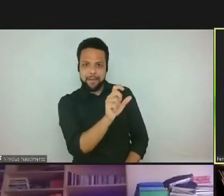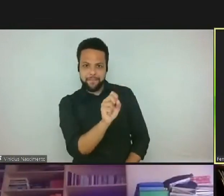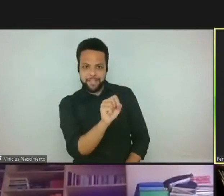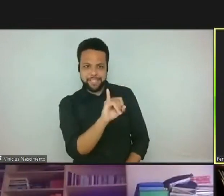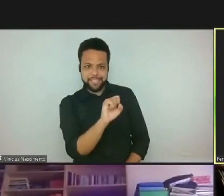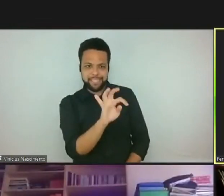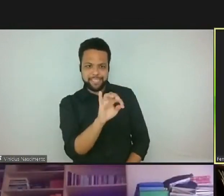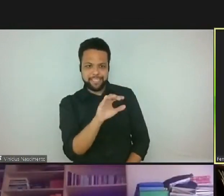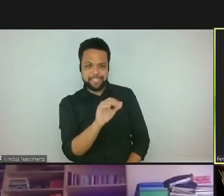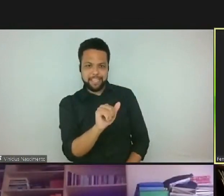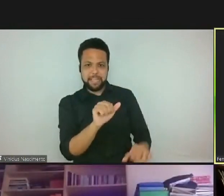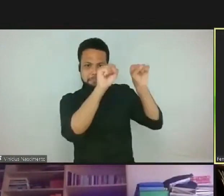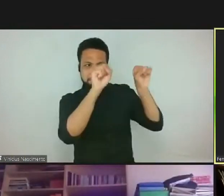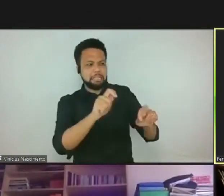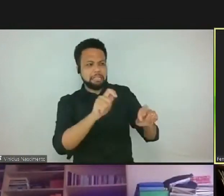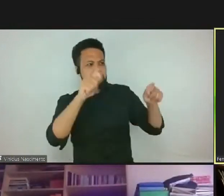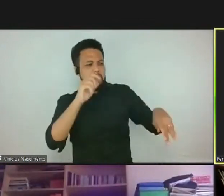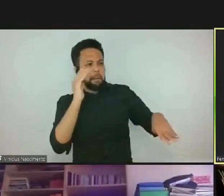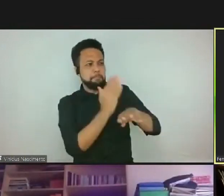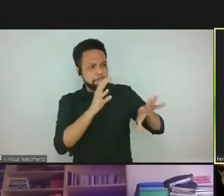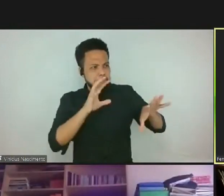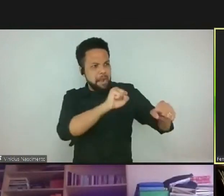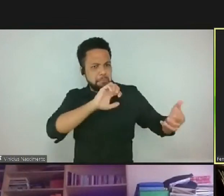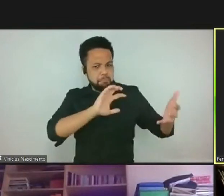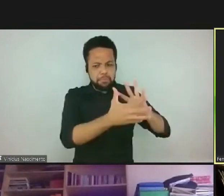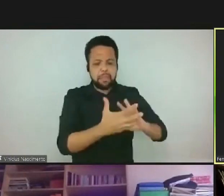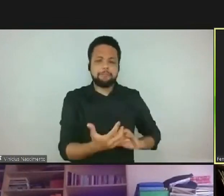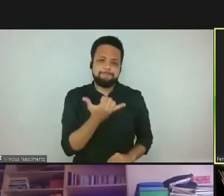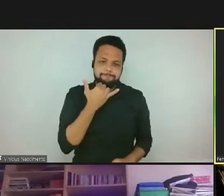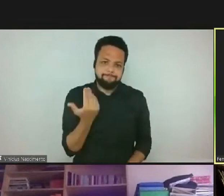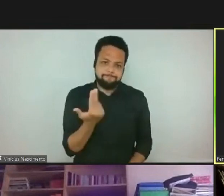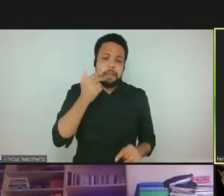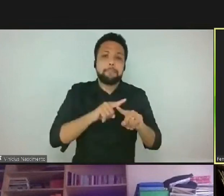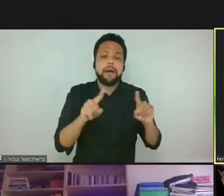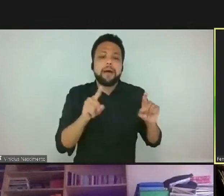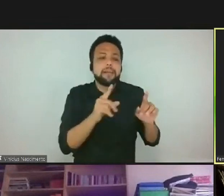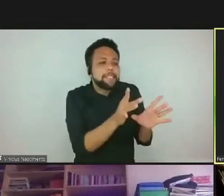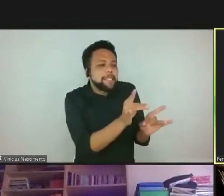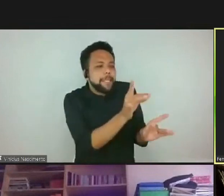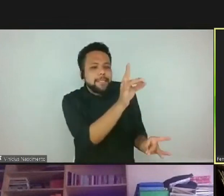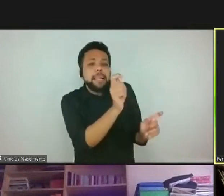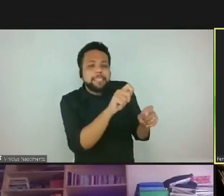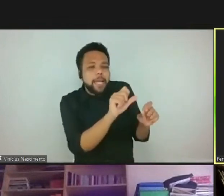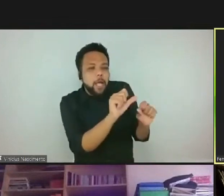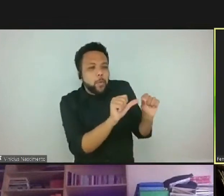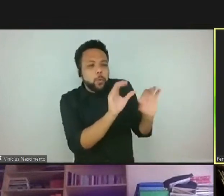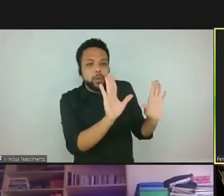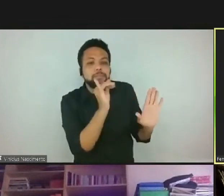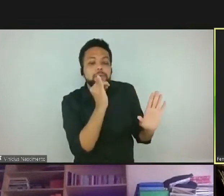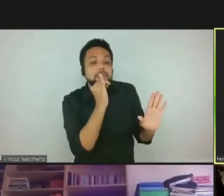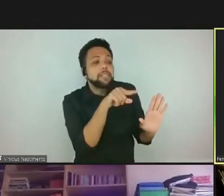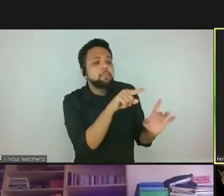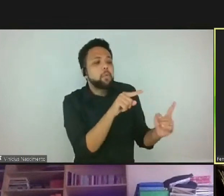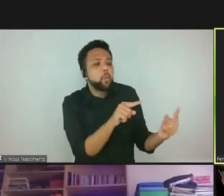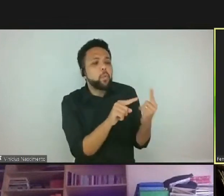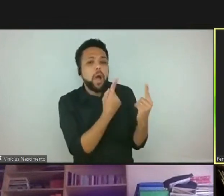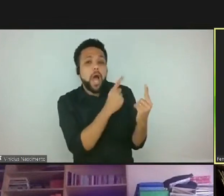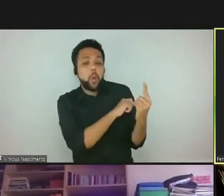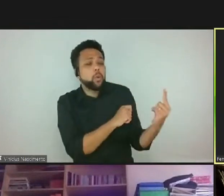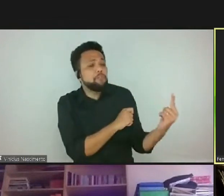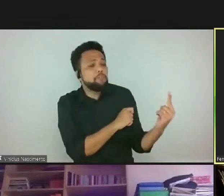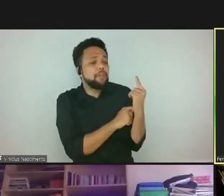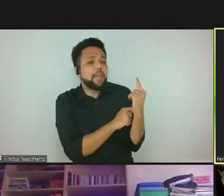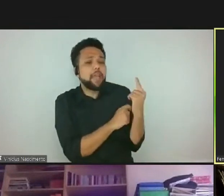consegue mudar detalhes. Às vezes, uma questão que um aluno te trouxe, uma conversa que você tem, um